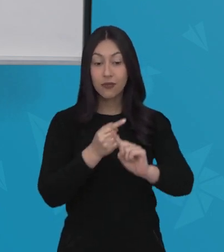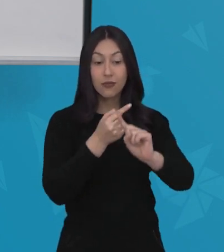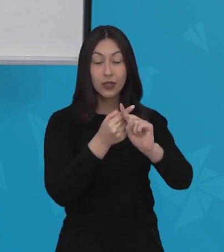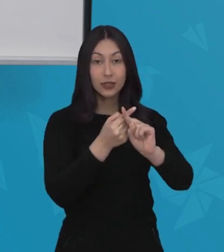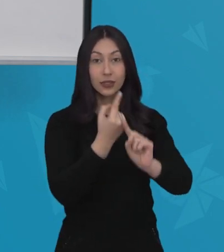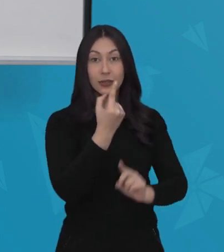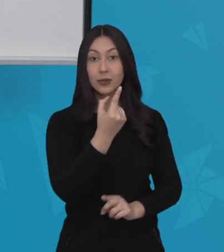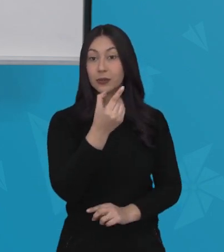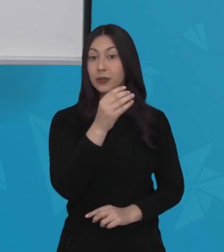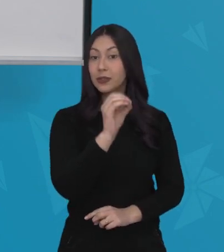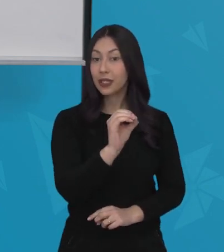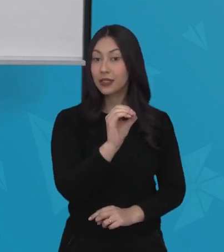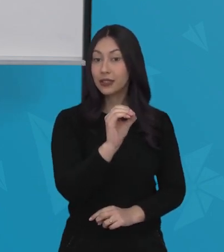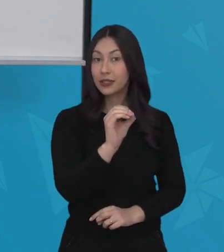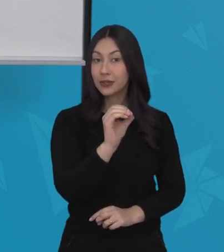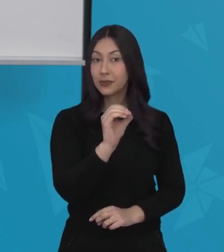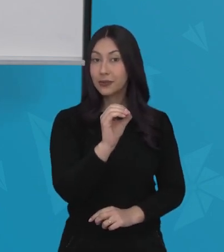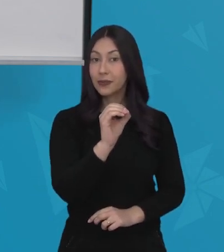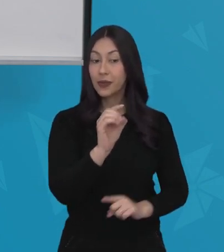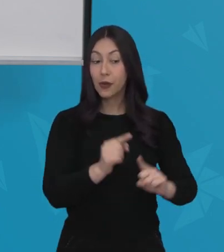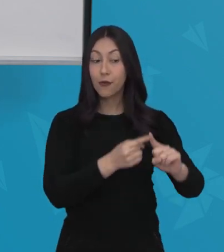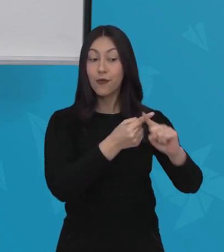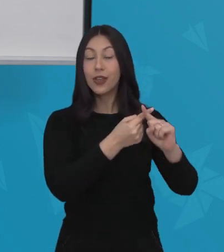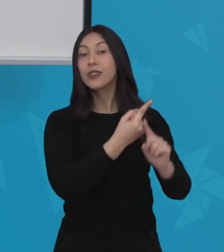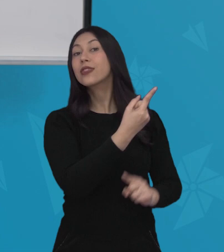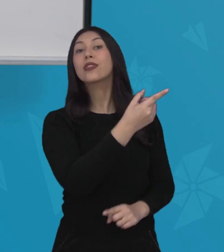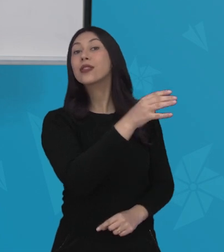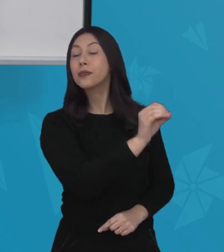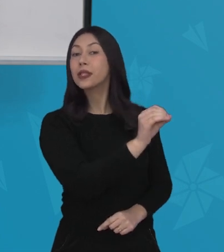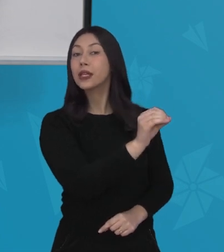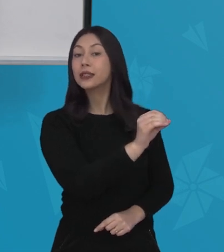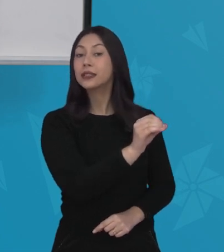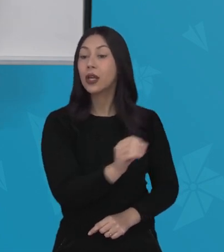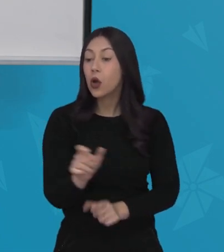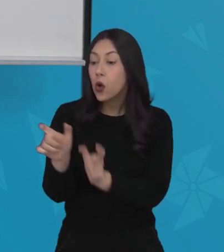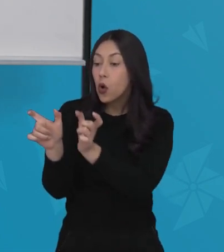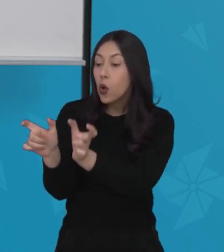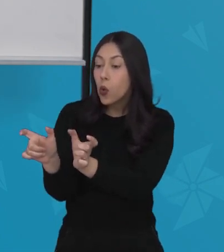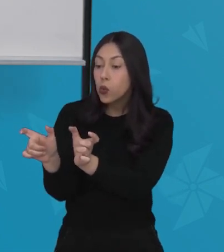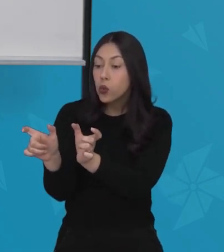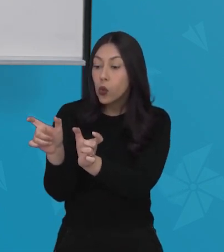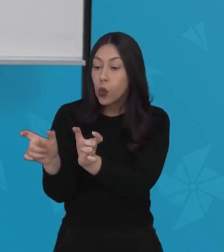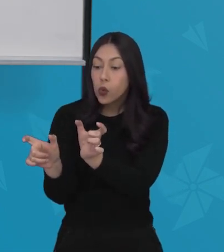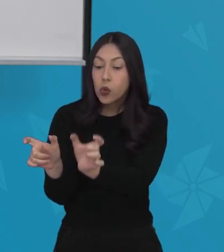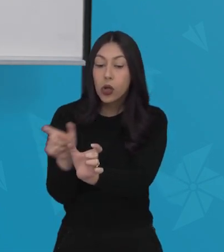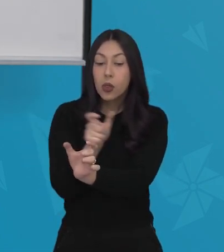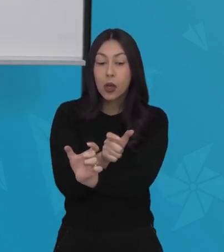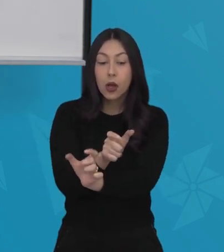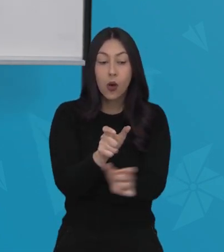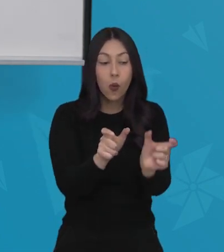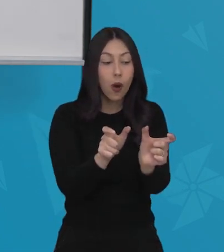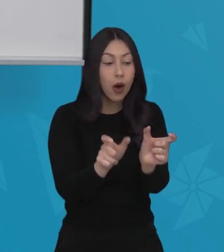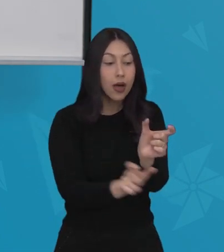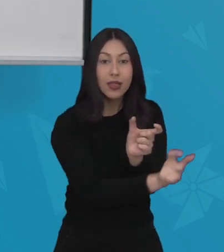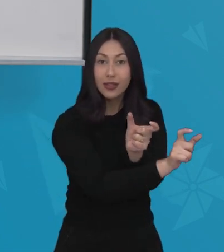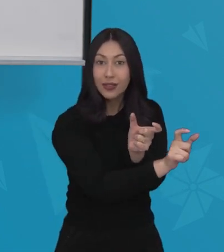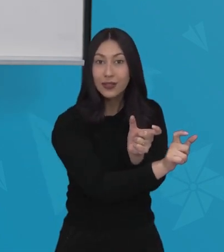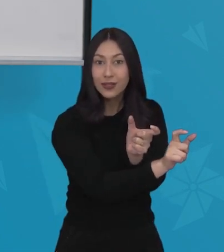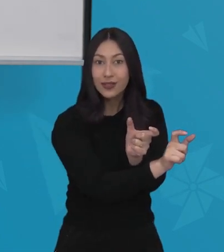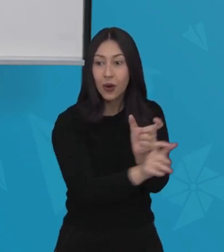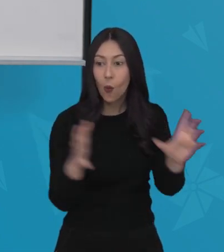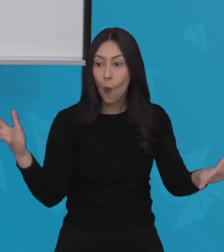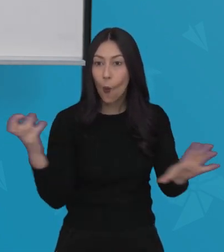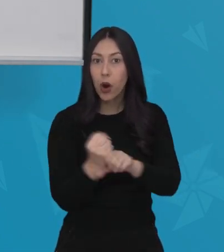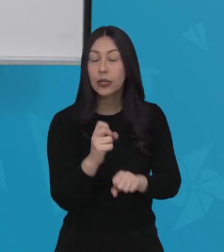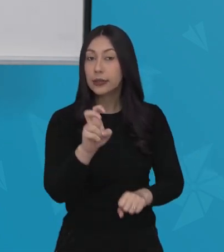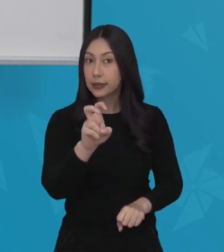10 vezes o número 10 vezes o número 10. Com ele aparecendo aqui, então, 5 vezes, que é justamente